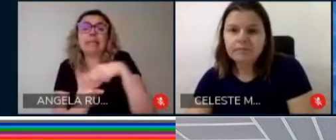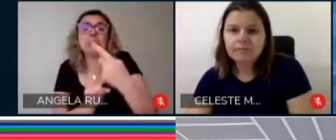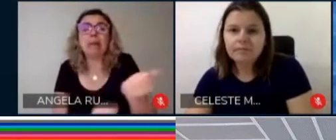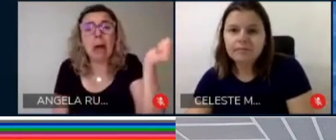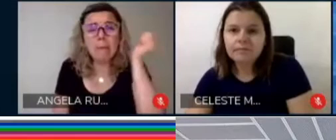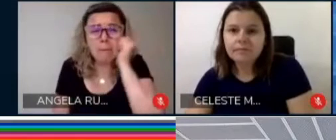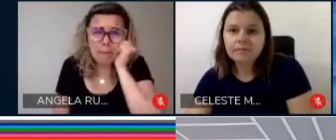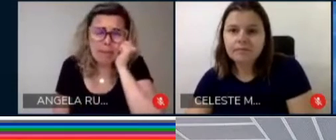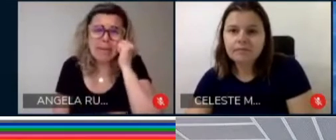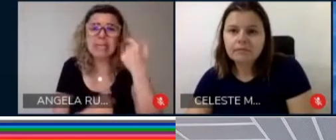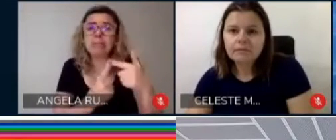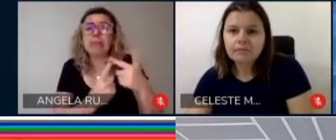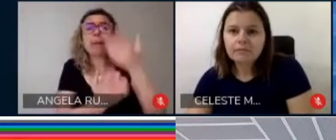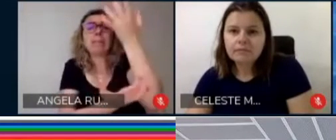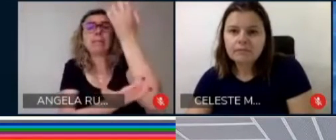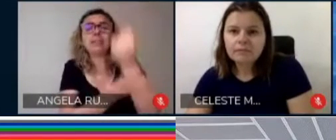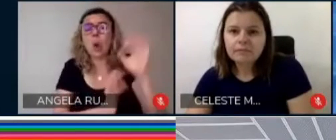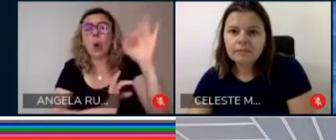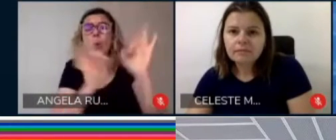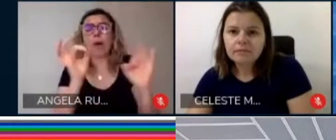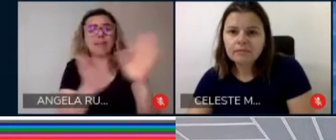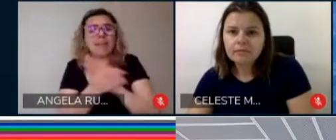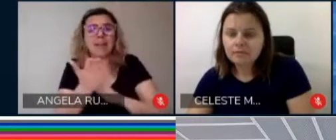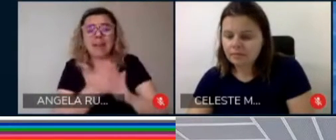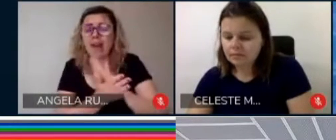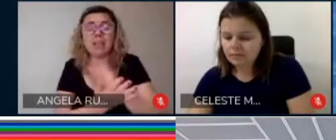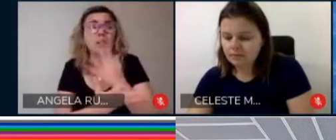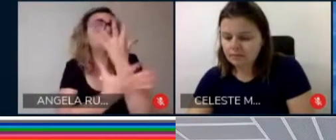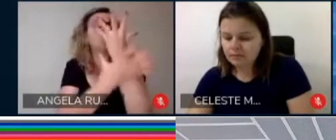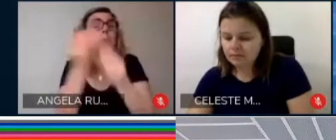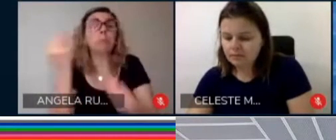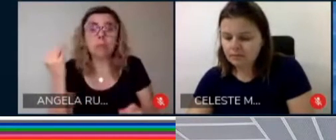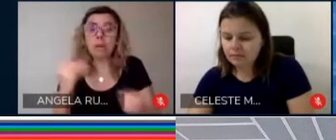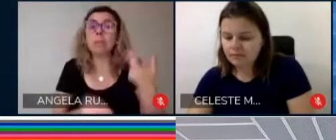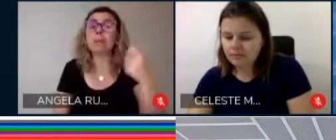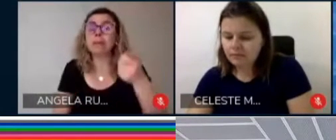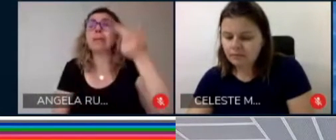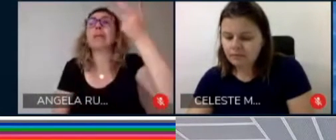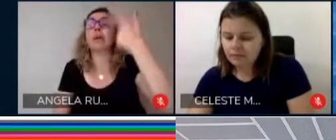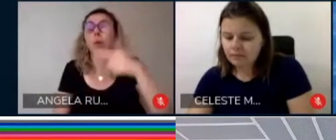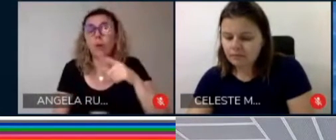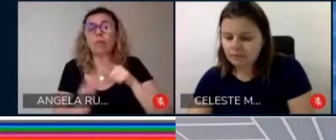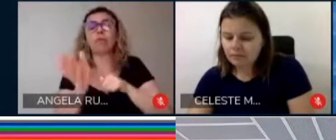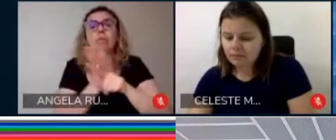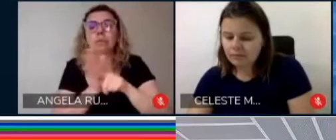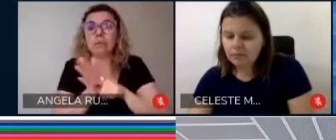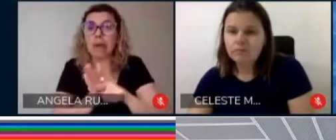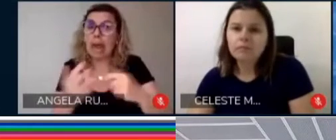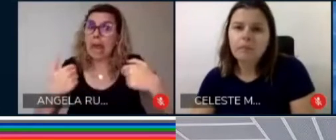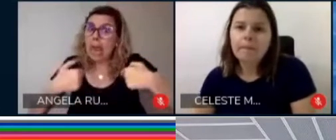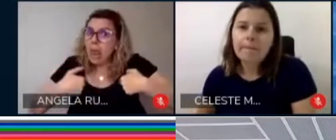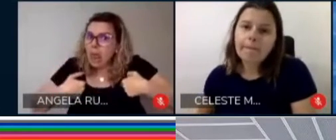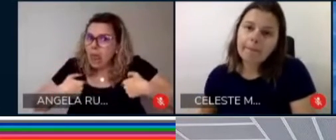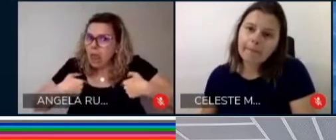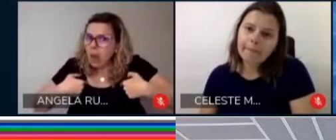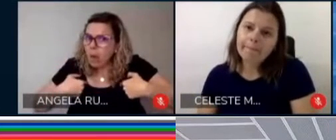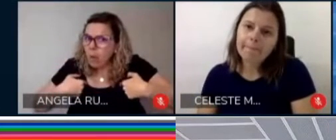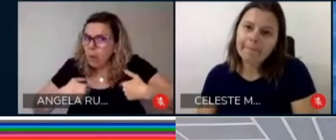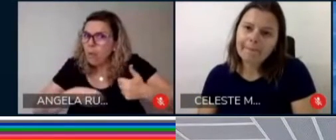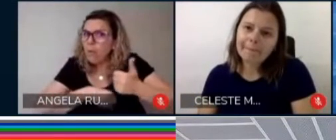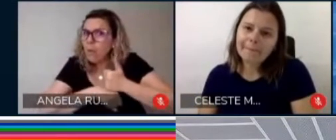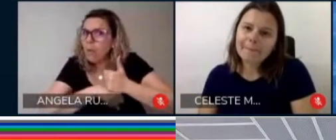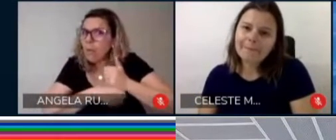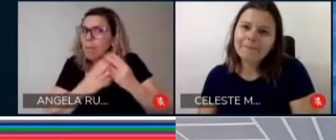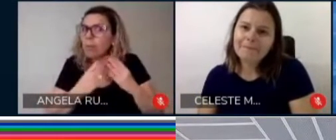eu baixei, não organizei, não me encontro mais, tenho que refazer a busca, né? Isso eu, Zuleika, bibliotecária,